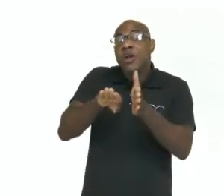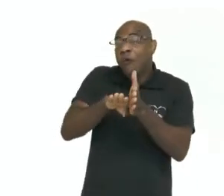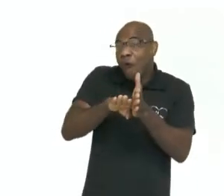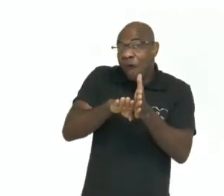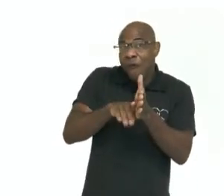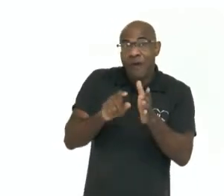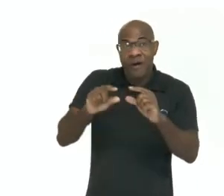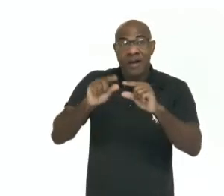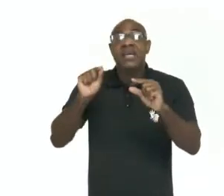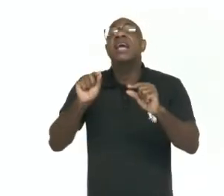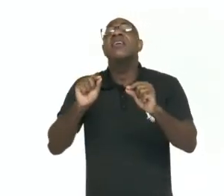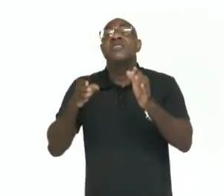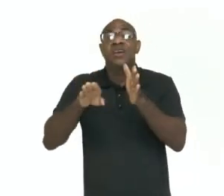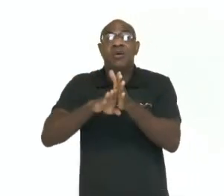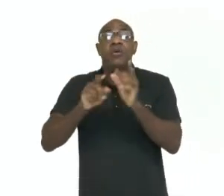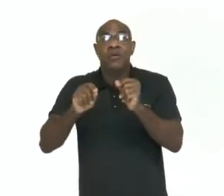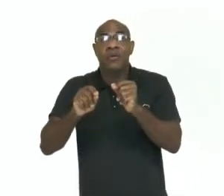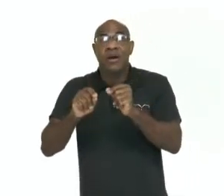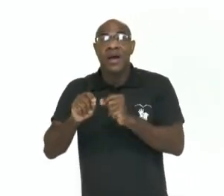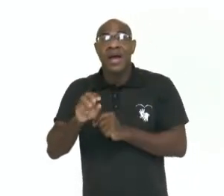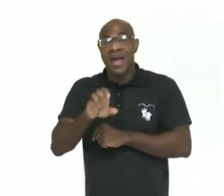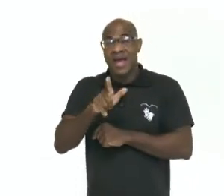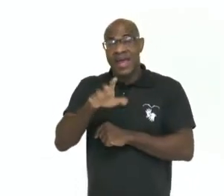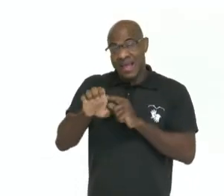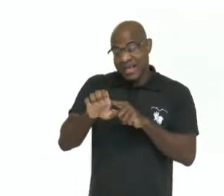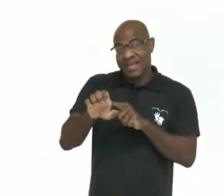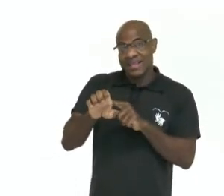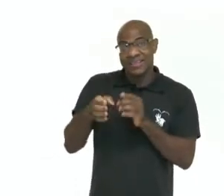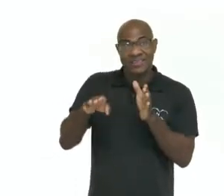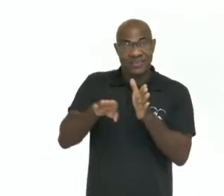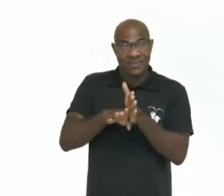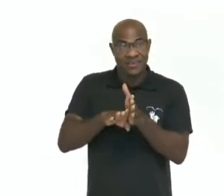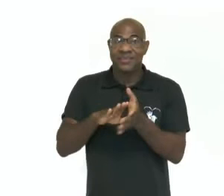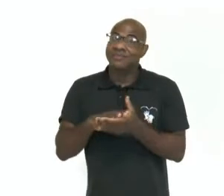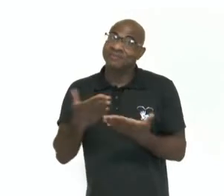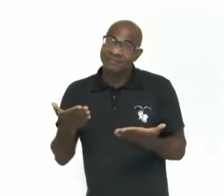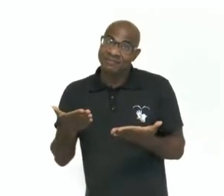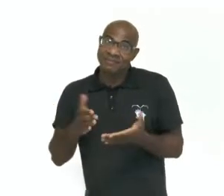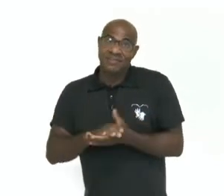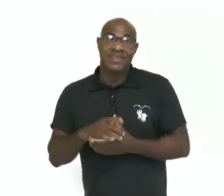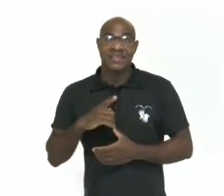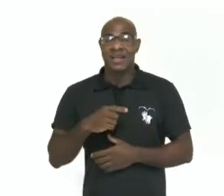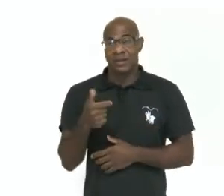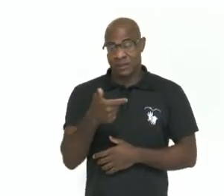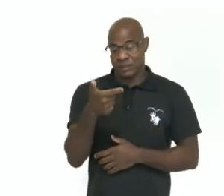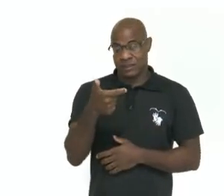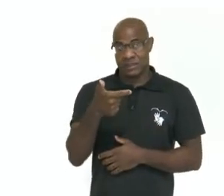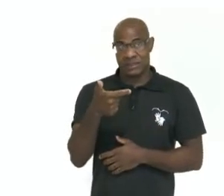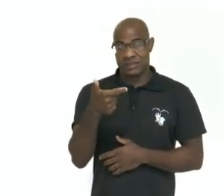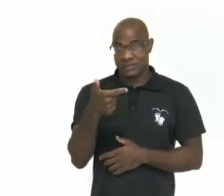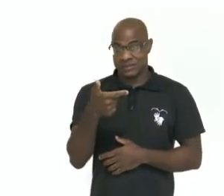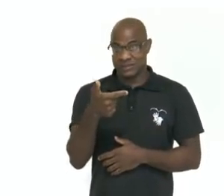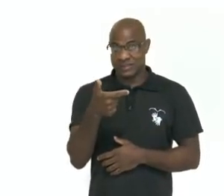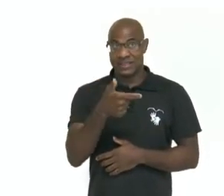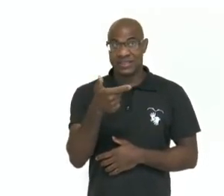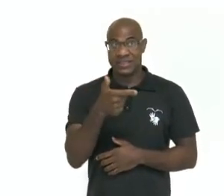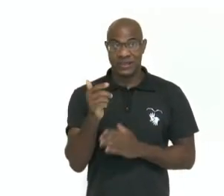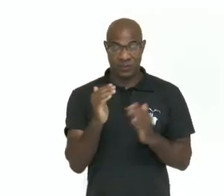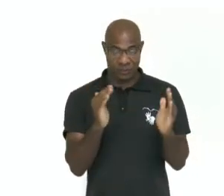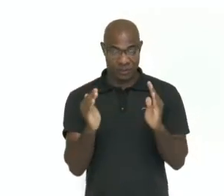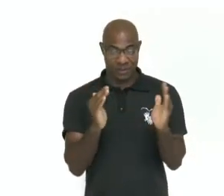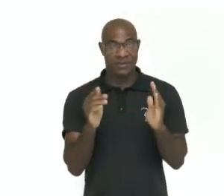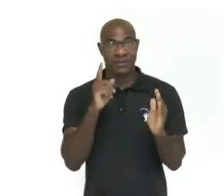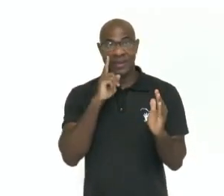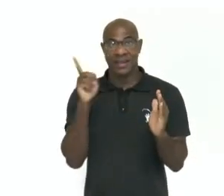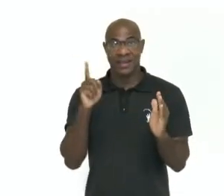Então quem chegou? Um dia ele chegou, tá lá na primeira, no segundo período ali do slide, lá em destaque, lá em cima, né?